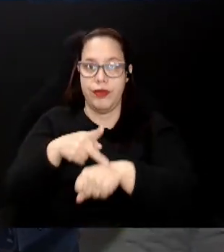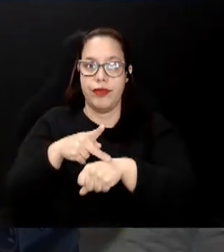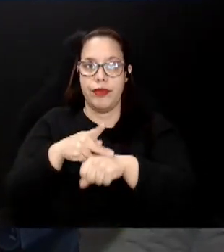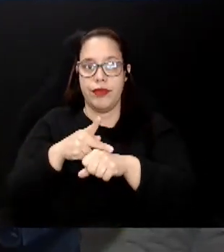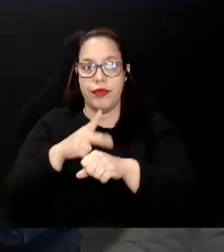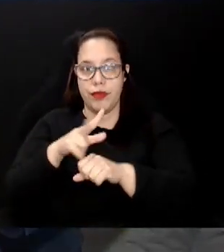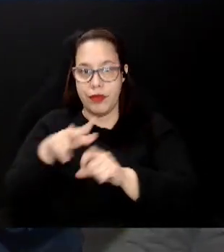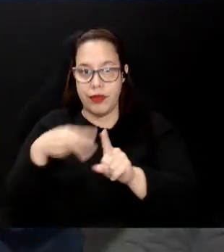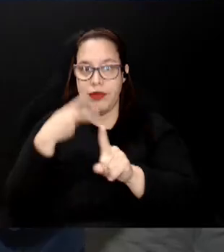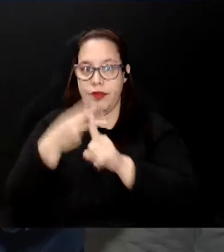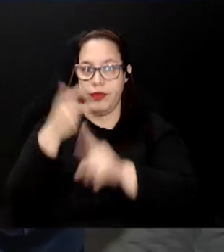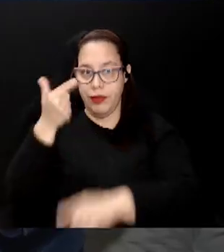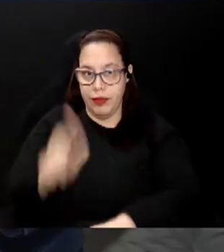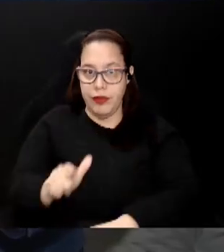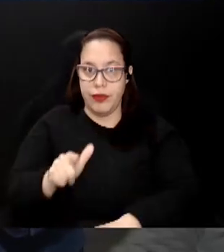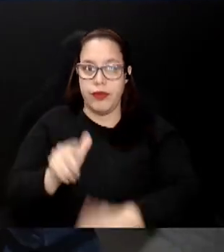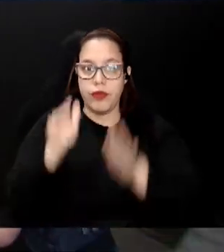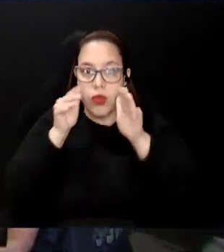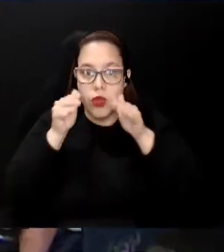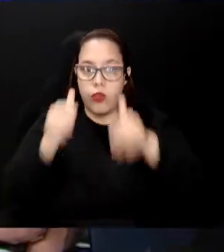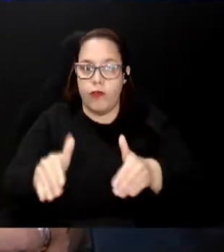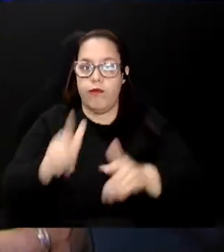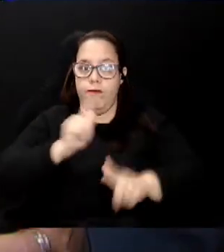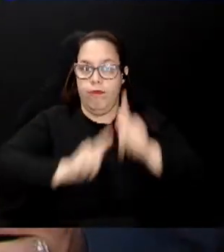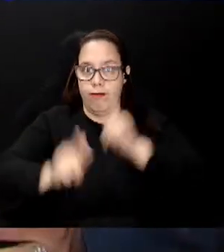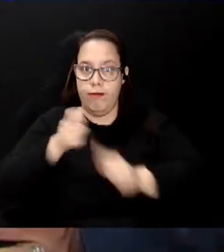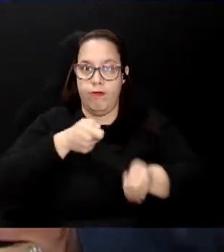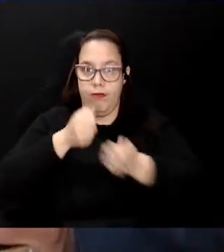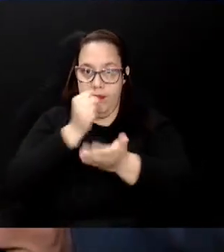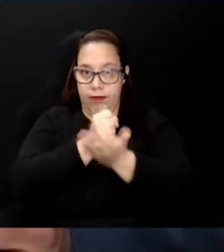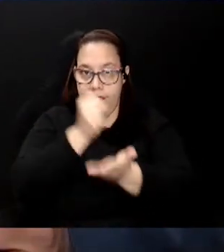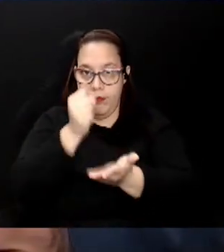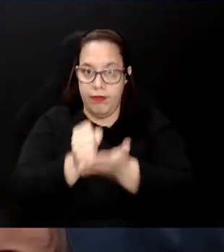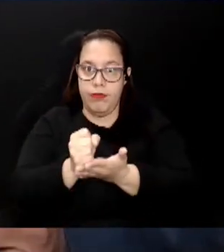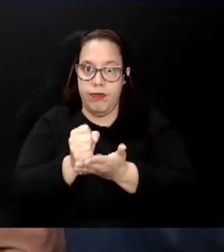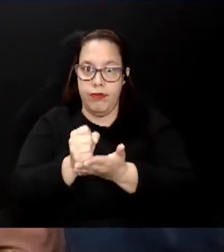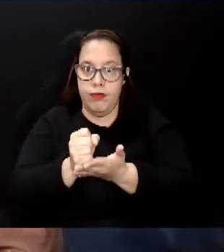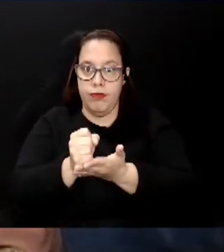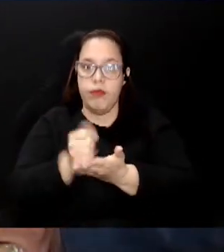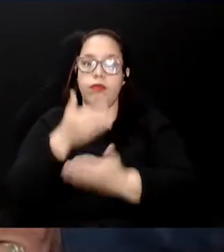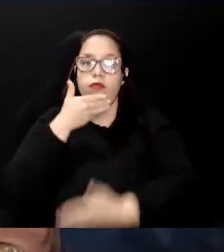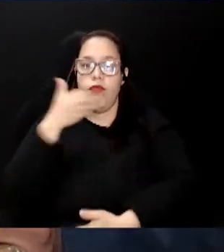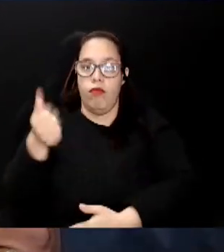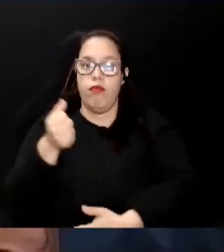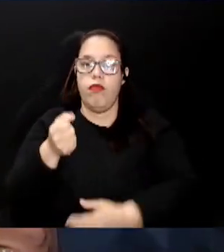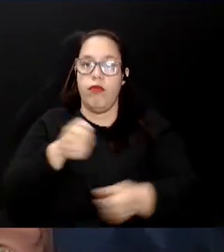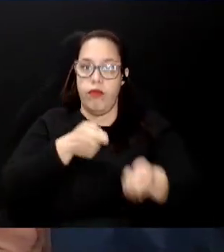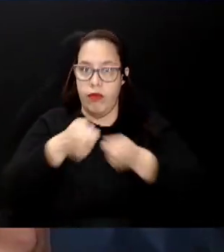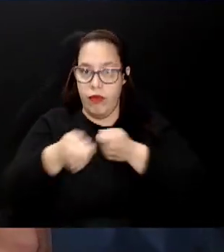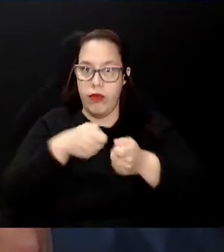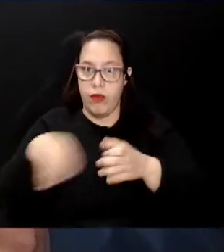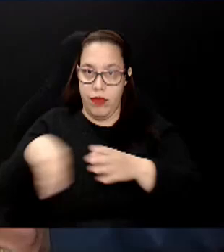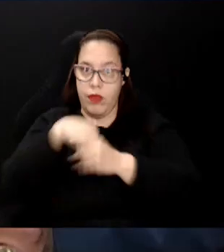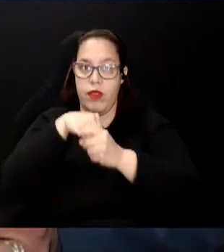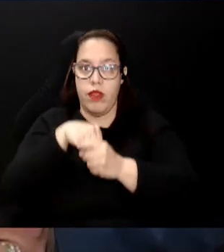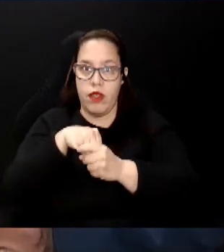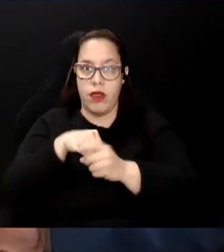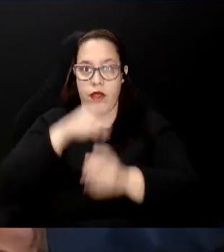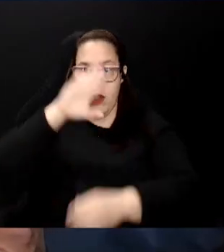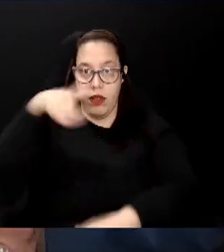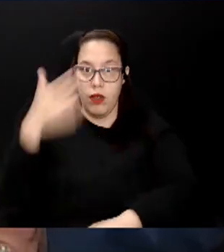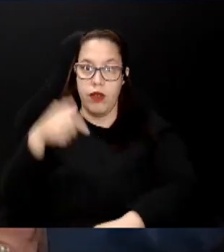com ênfase na gestão de contratos, através do aprimoramento dos controles internos. Então é uma honra estar aqui recebendo